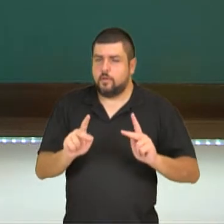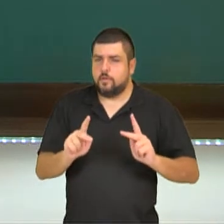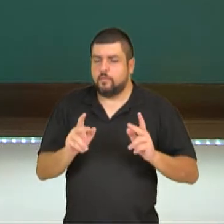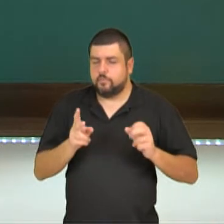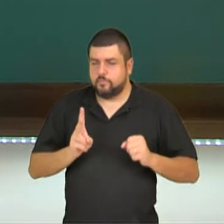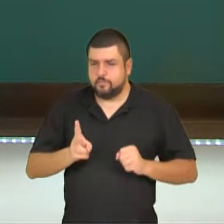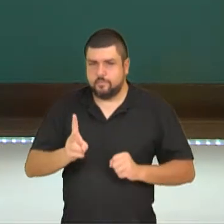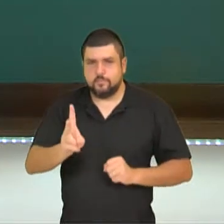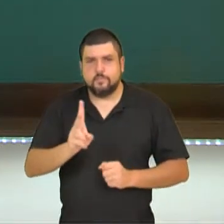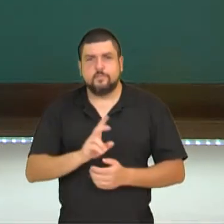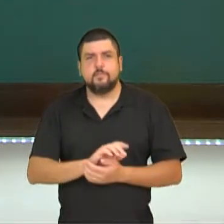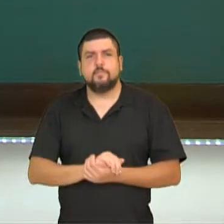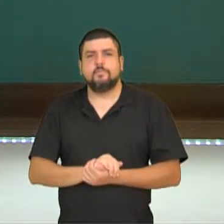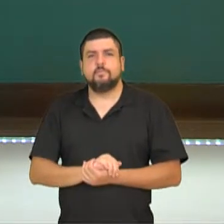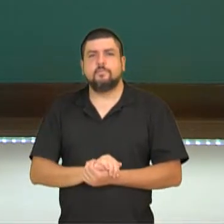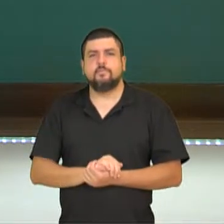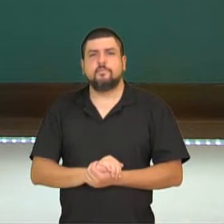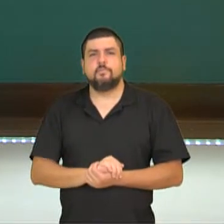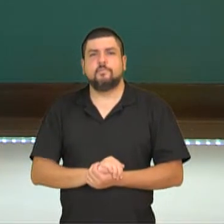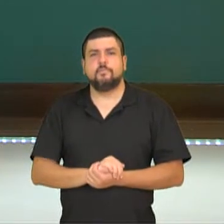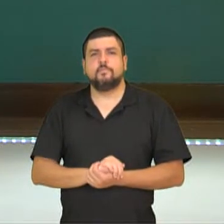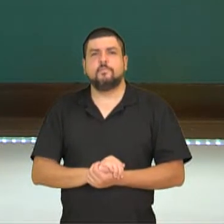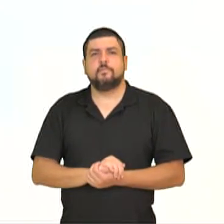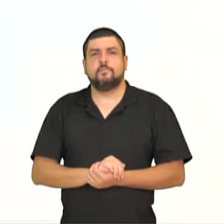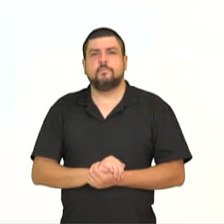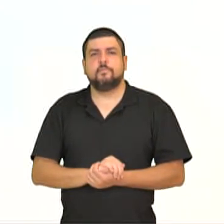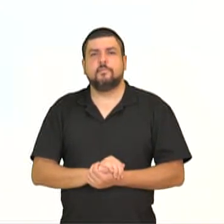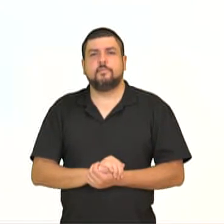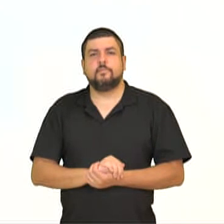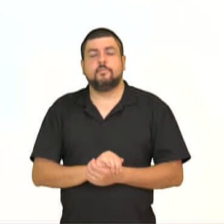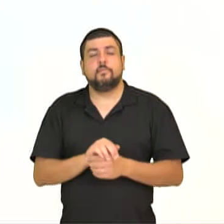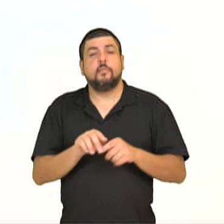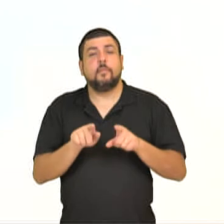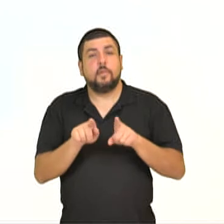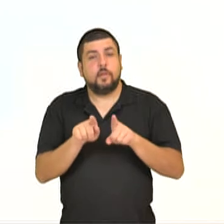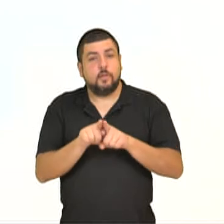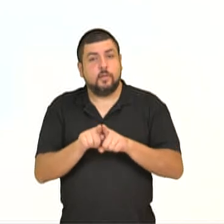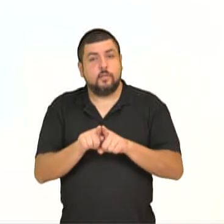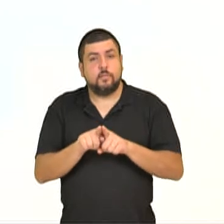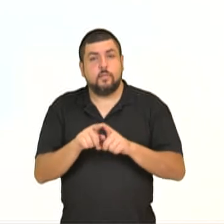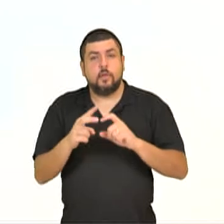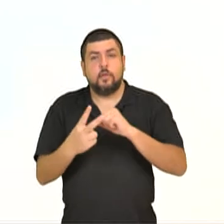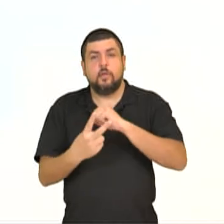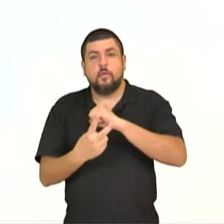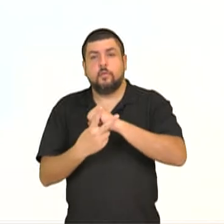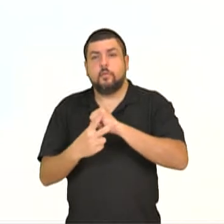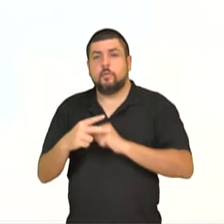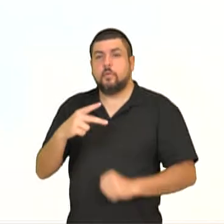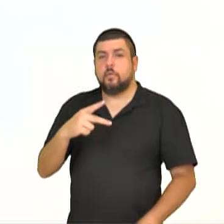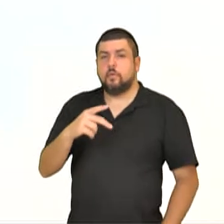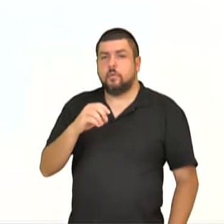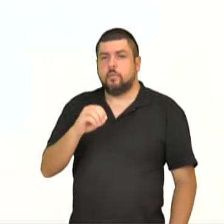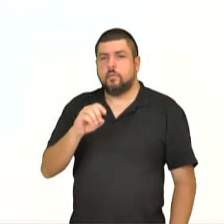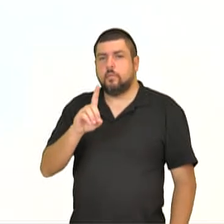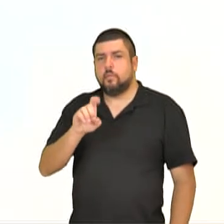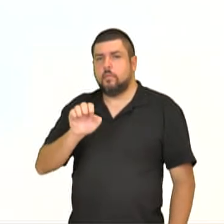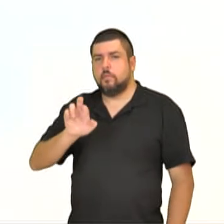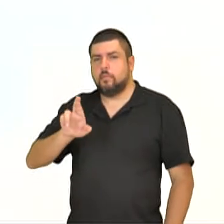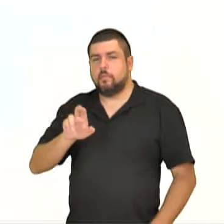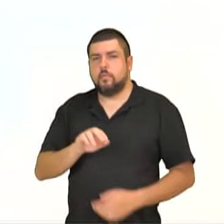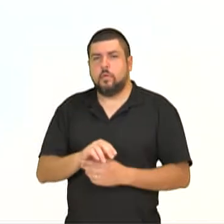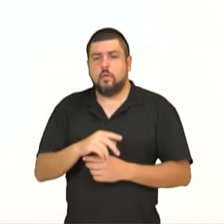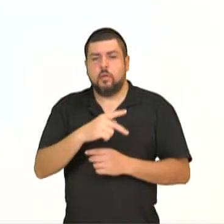seguir. Aqui, mesma coisa, poder. Olha lá o que acontece com a raiz. Pode,